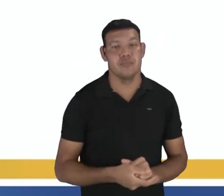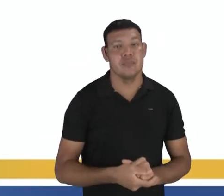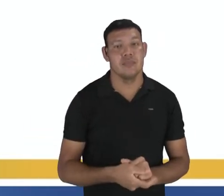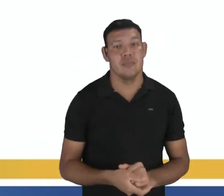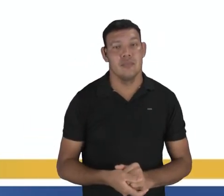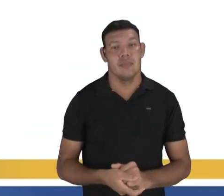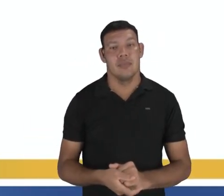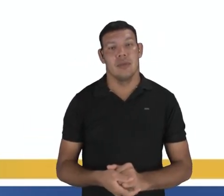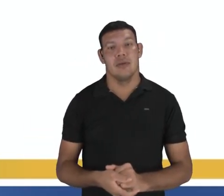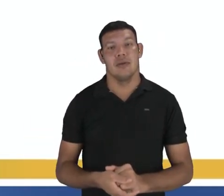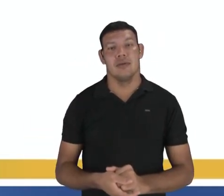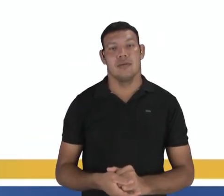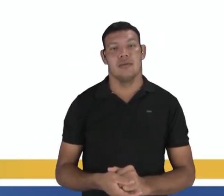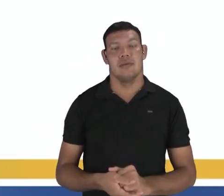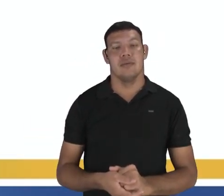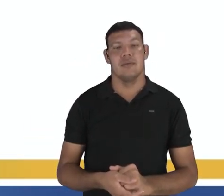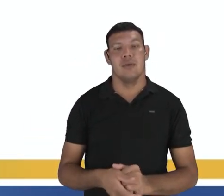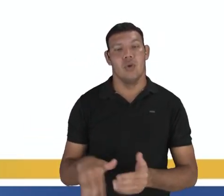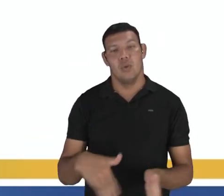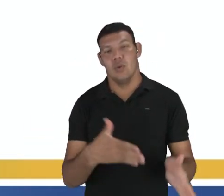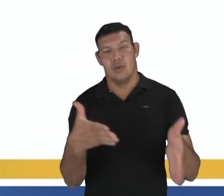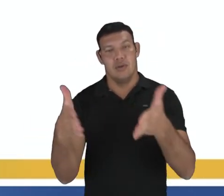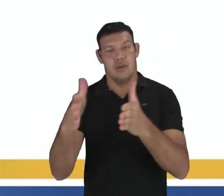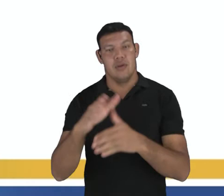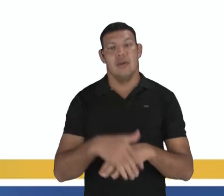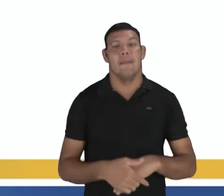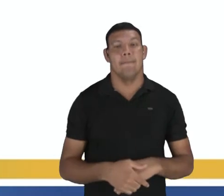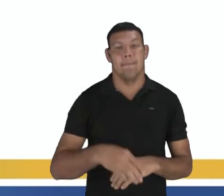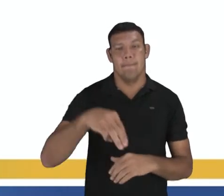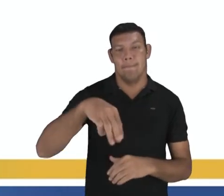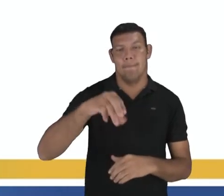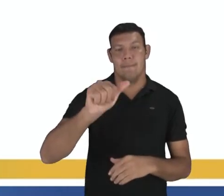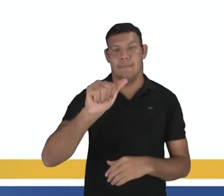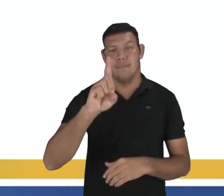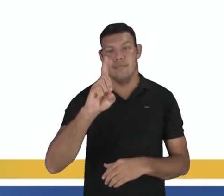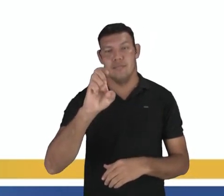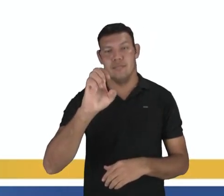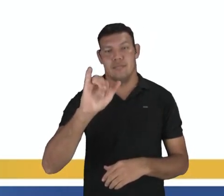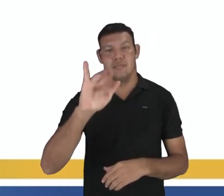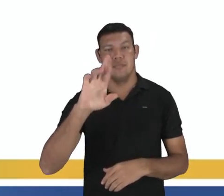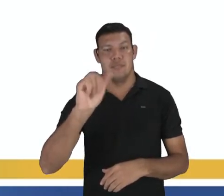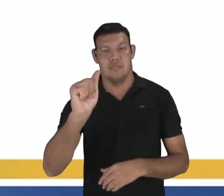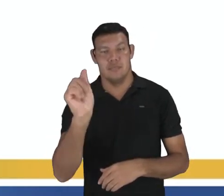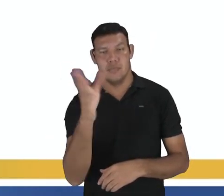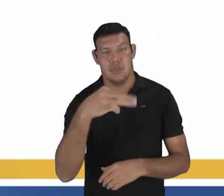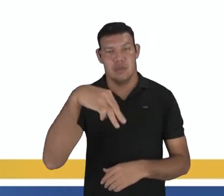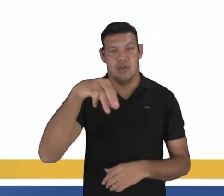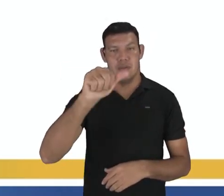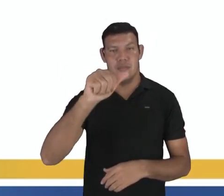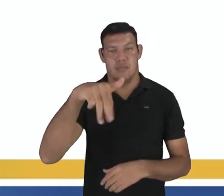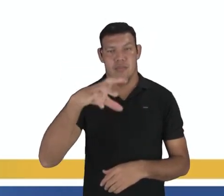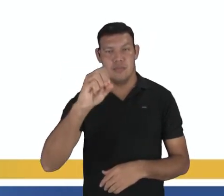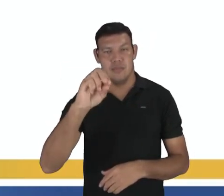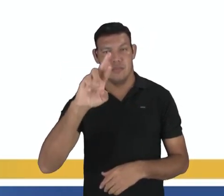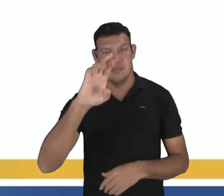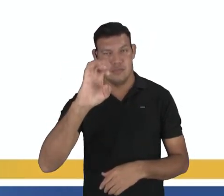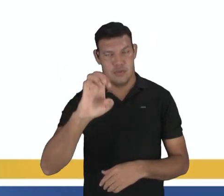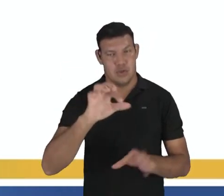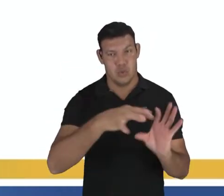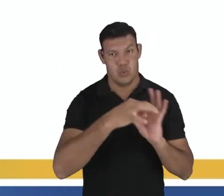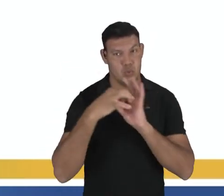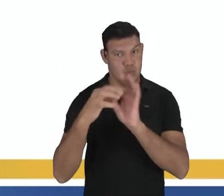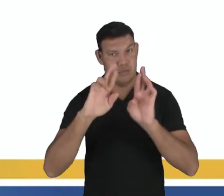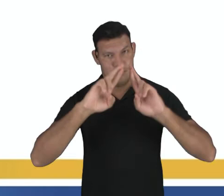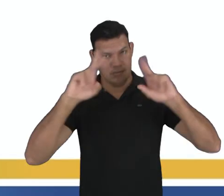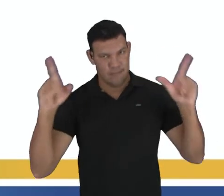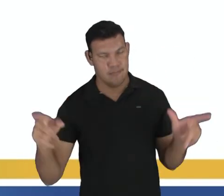famosa estrada de ferro Madeira Mamoré, né, que depois vai entrar em decadência aí, mas já no outro contexto, tá bom? A gente vai